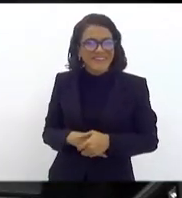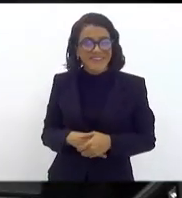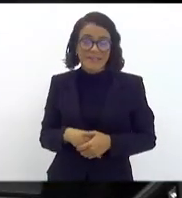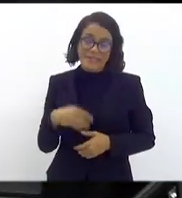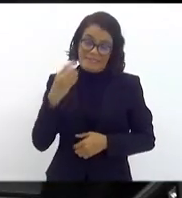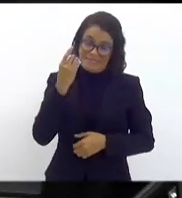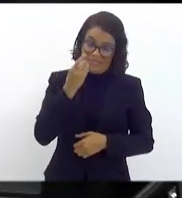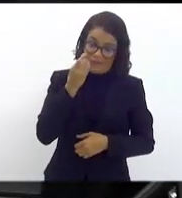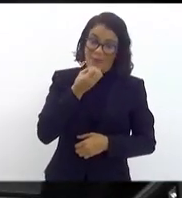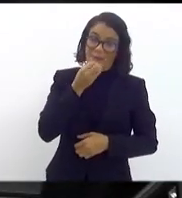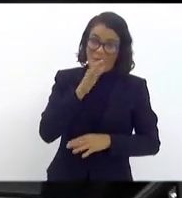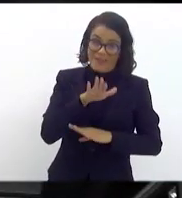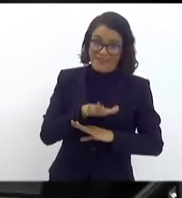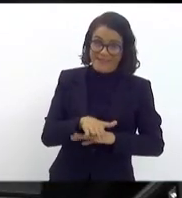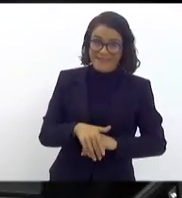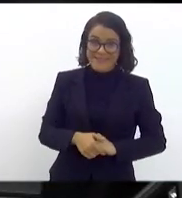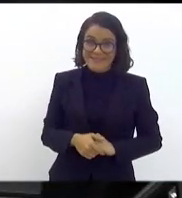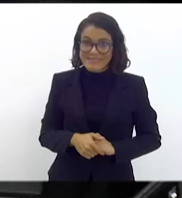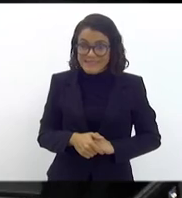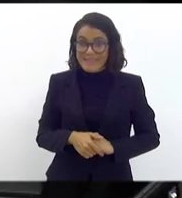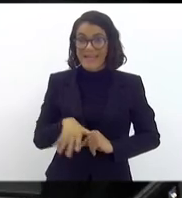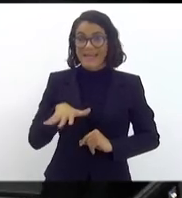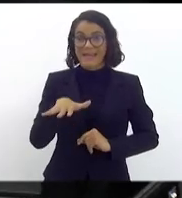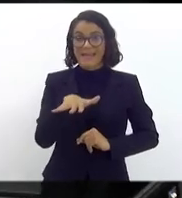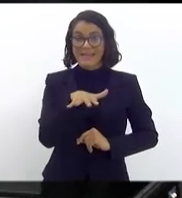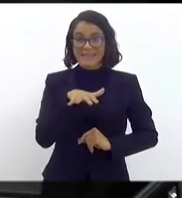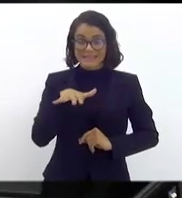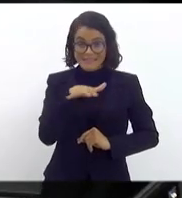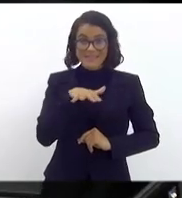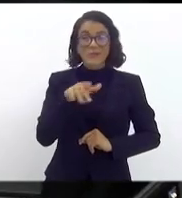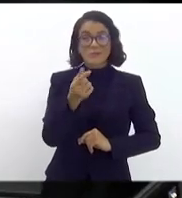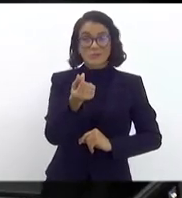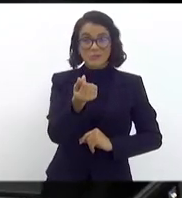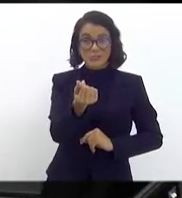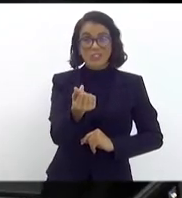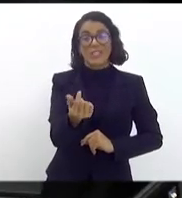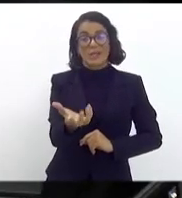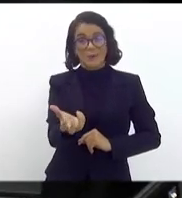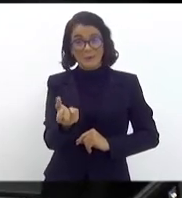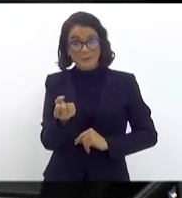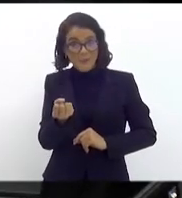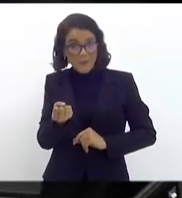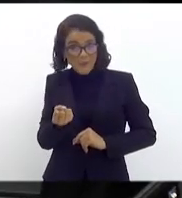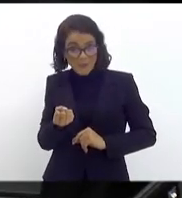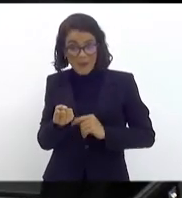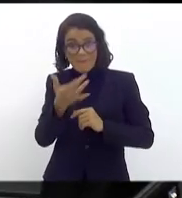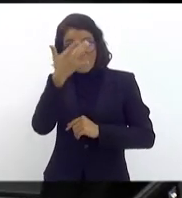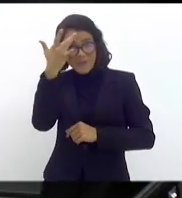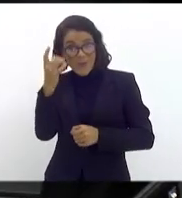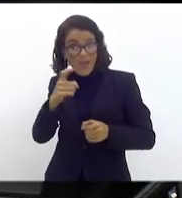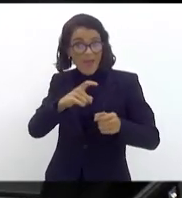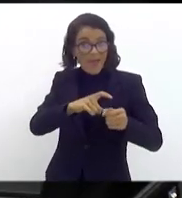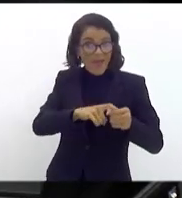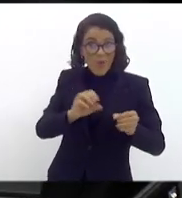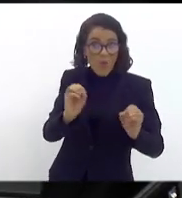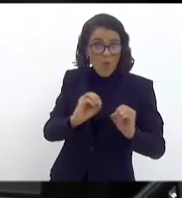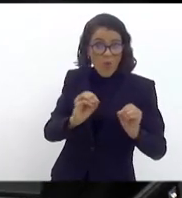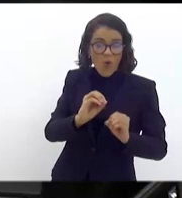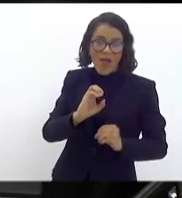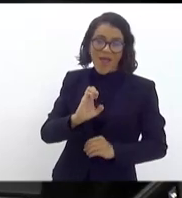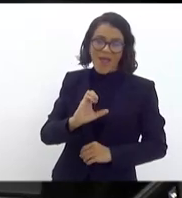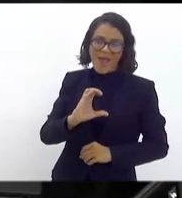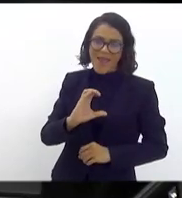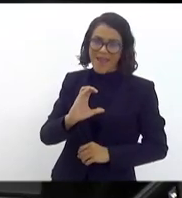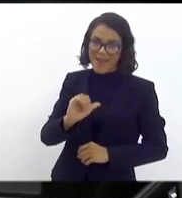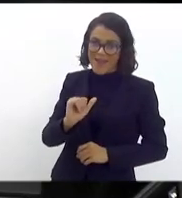Deputado, boa tarde. A questão do crédito retido, daqueles que não são filiados ao ECAD, só queria